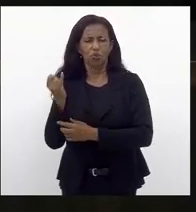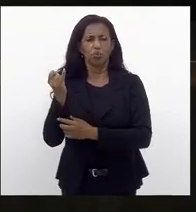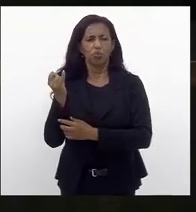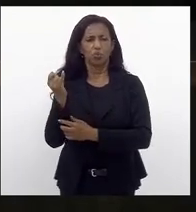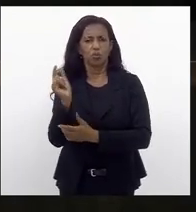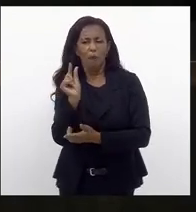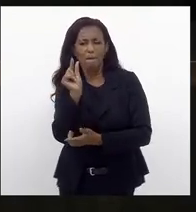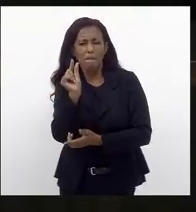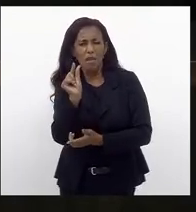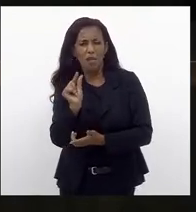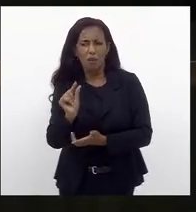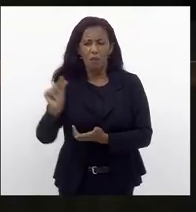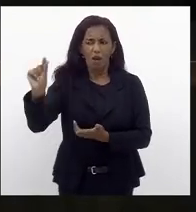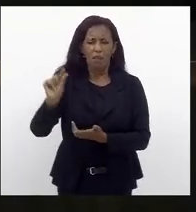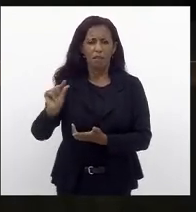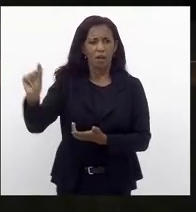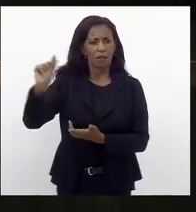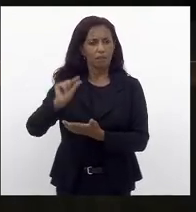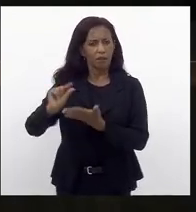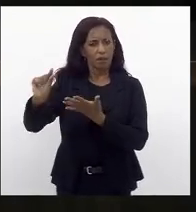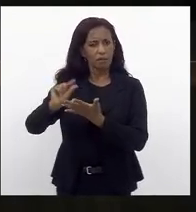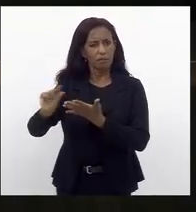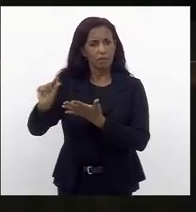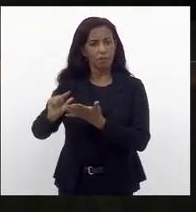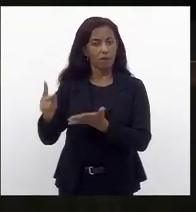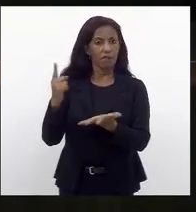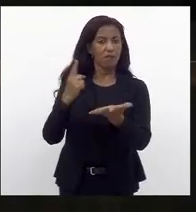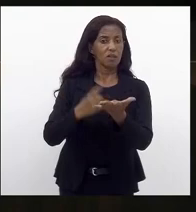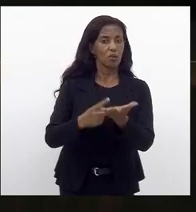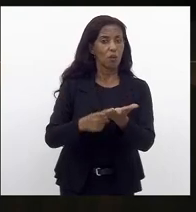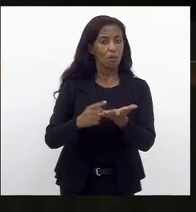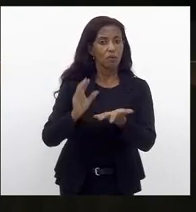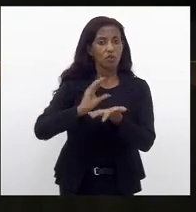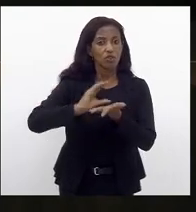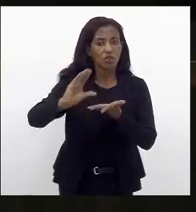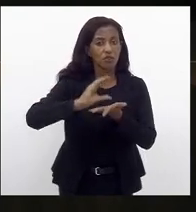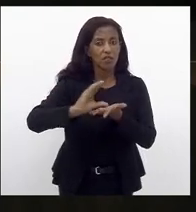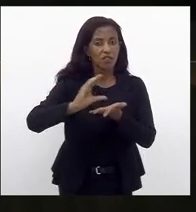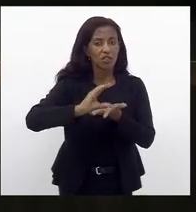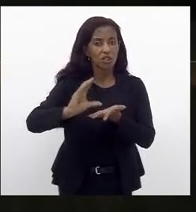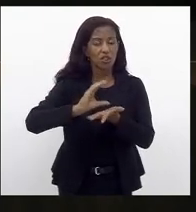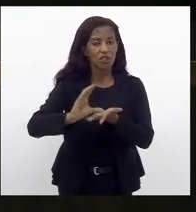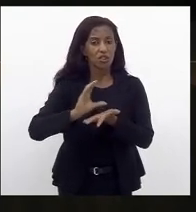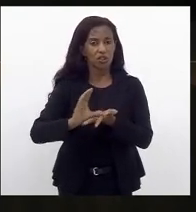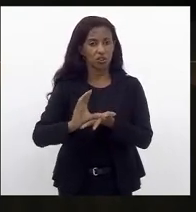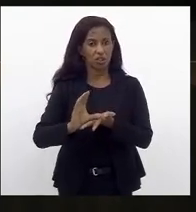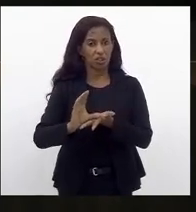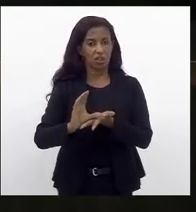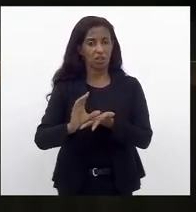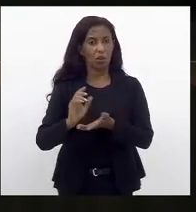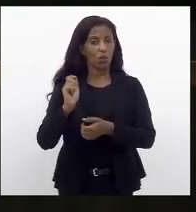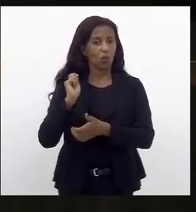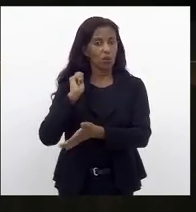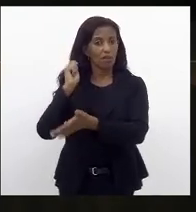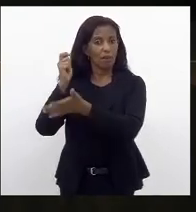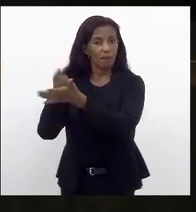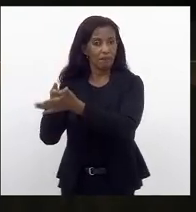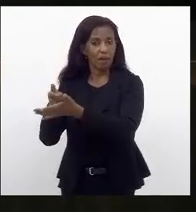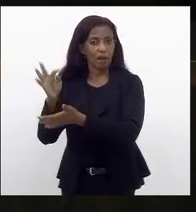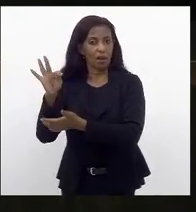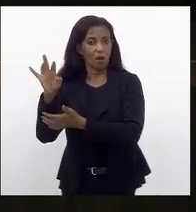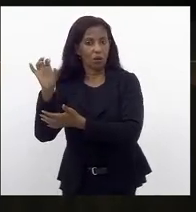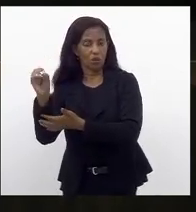juro mínimo que vamos abater do principal e fazer o compromisso para investir recursos que deixaram ser pago ao